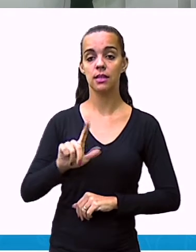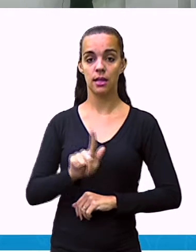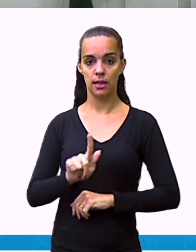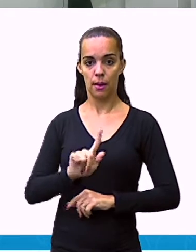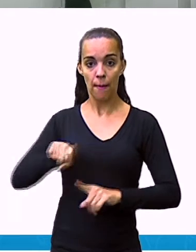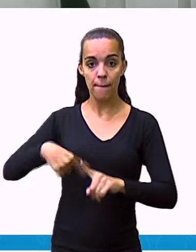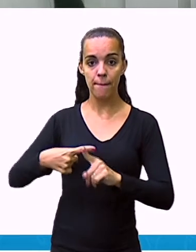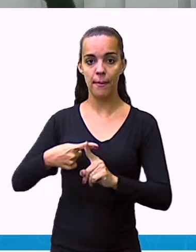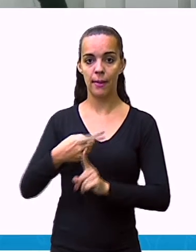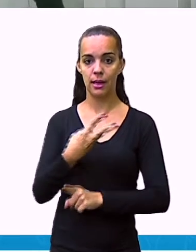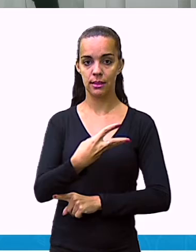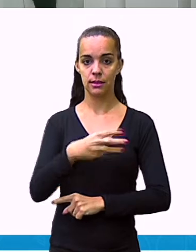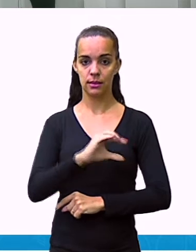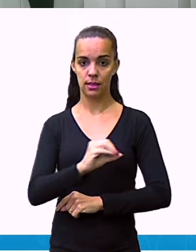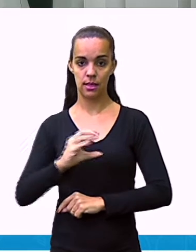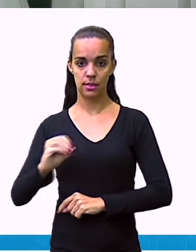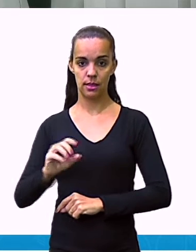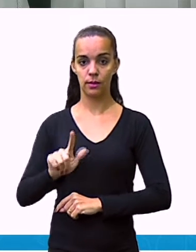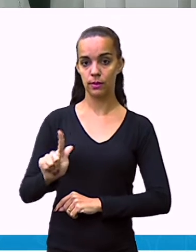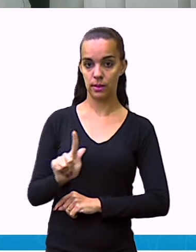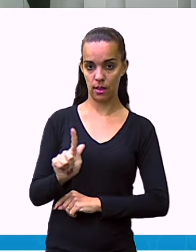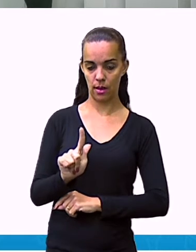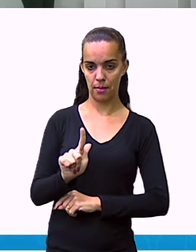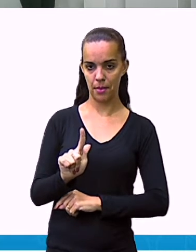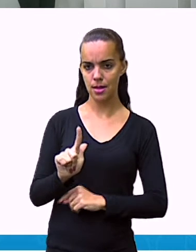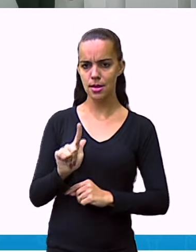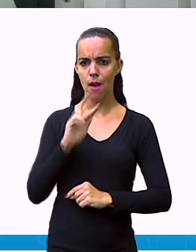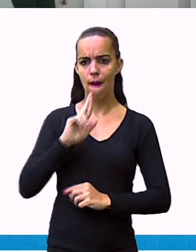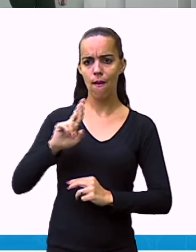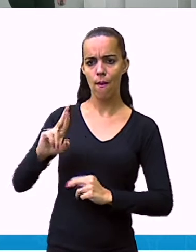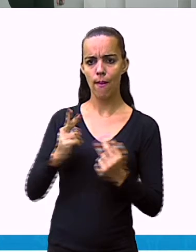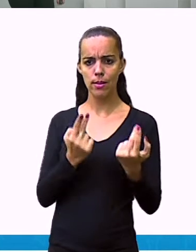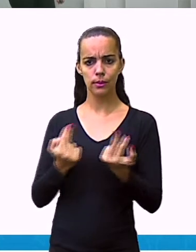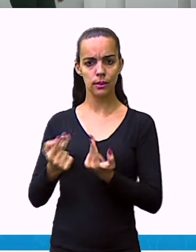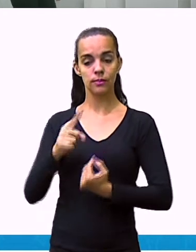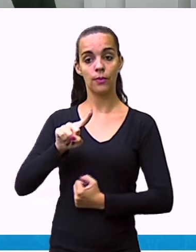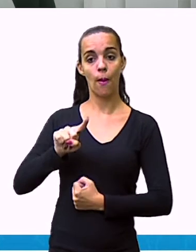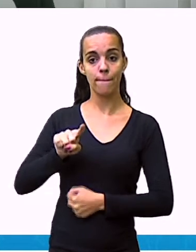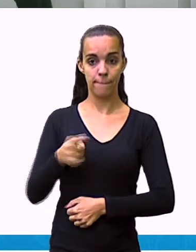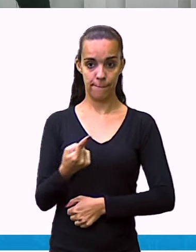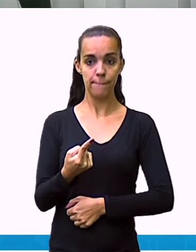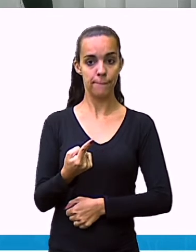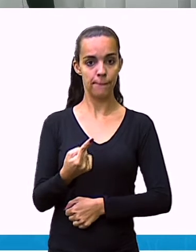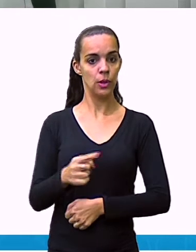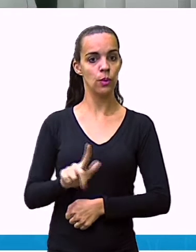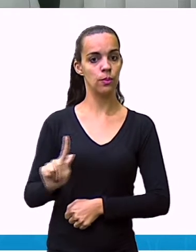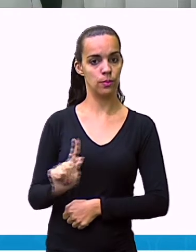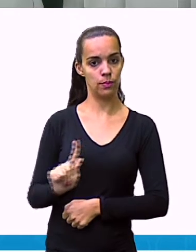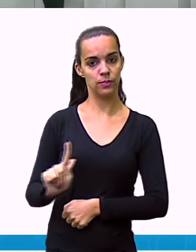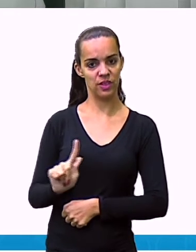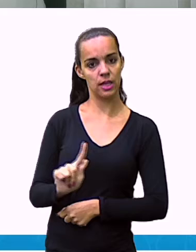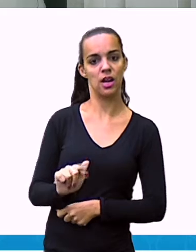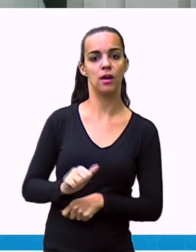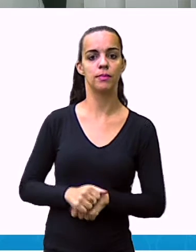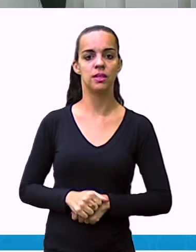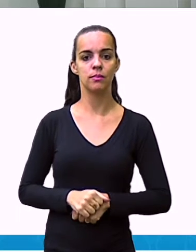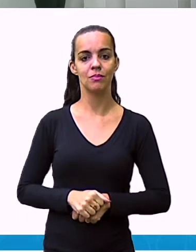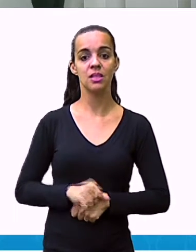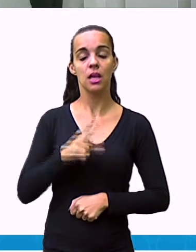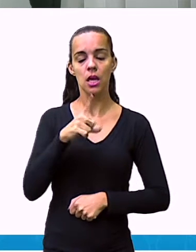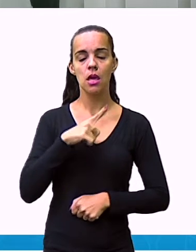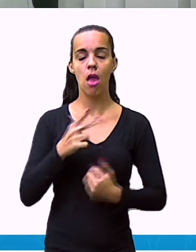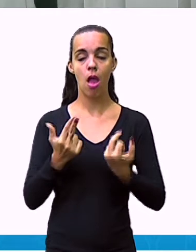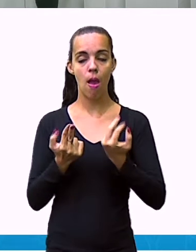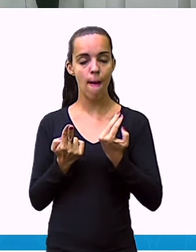1000 gramas e que que nós vamos ver aqui que 1kg